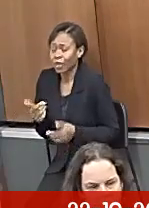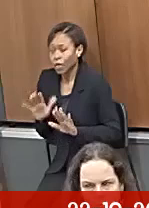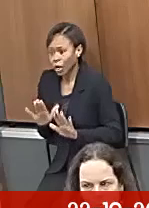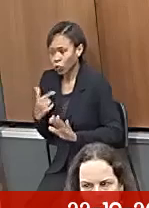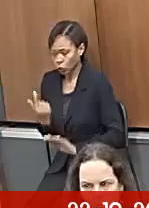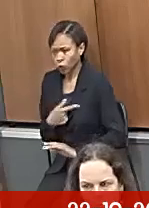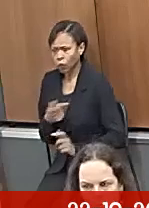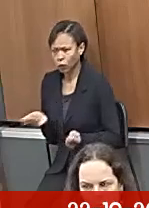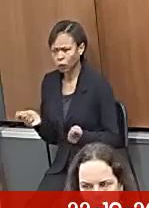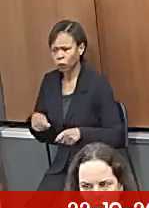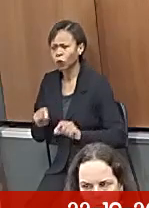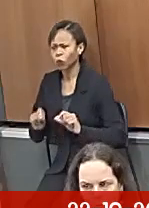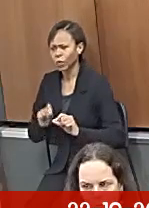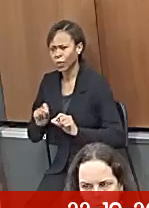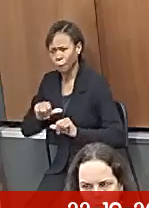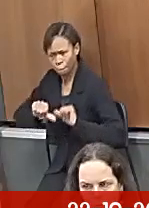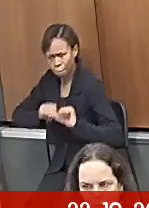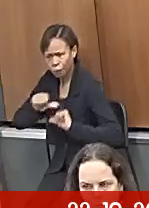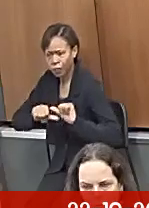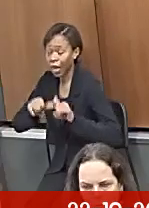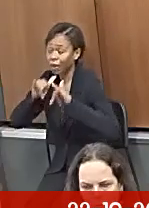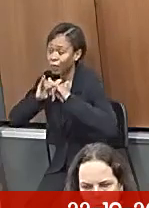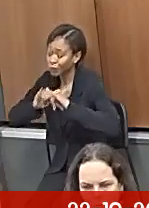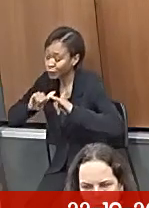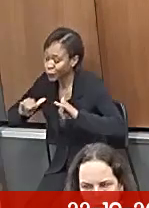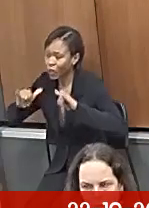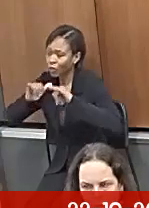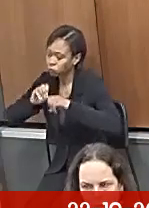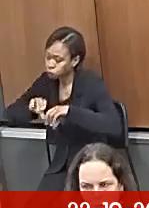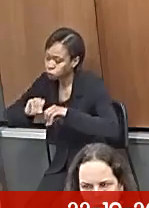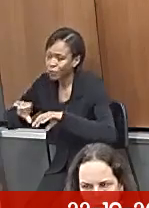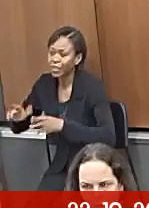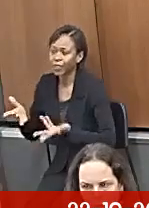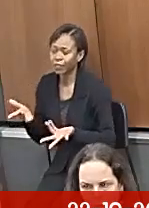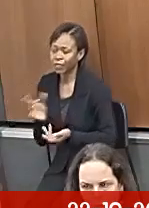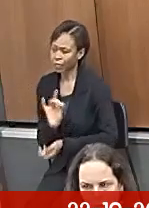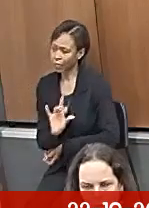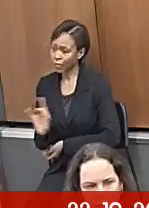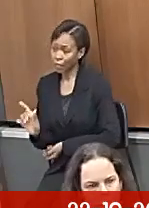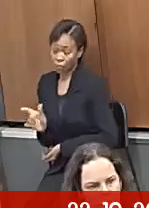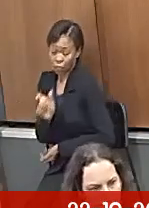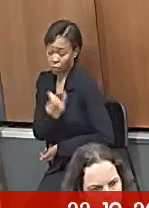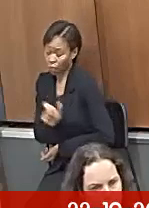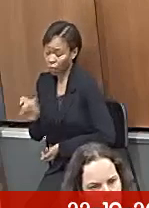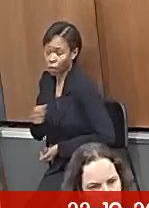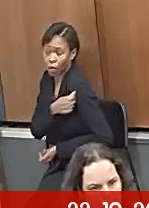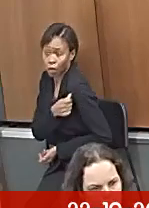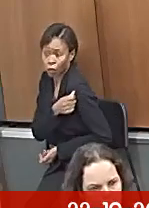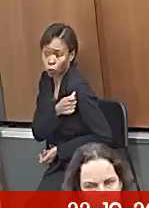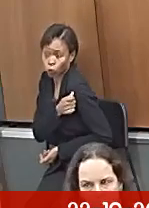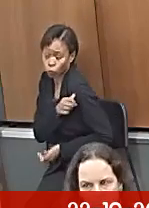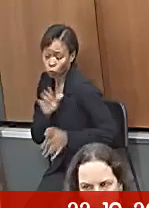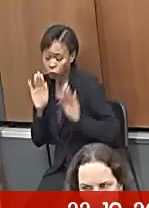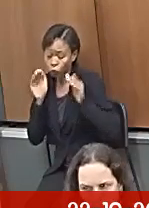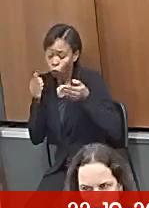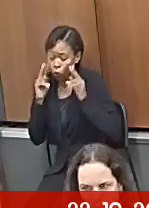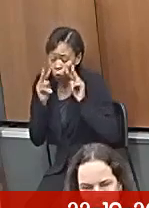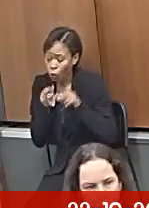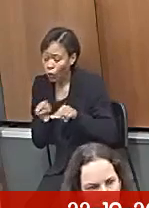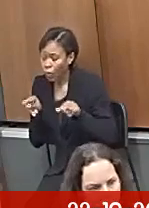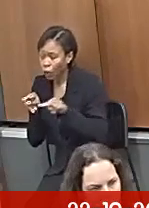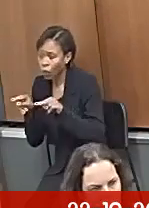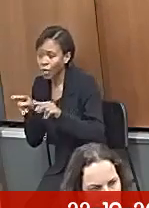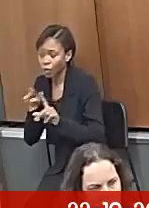consegue combater isso com informação. Cada aluno precisa de um olhar individualizado. Afinal, somos todos